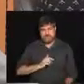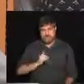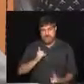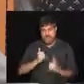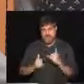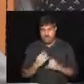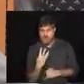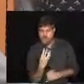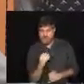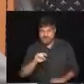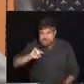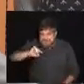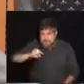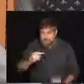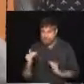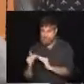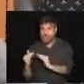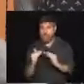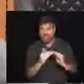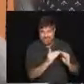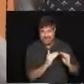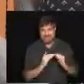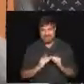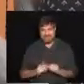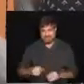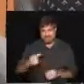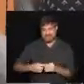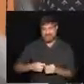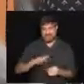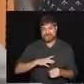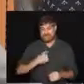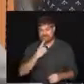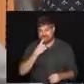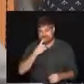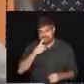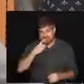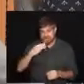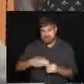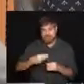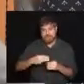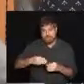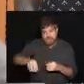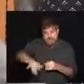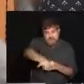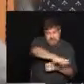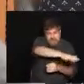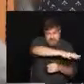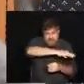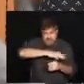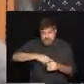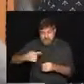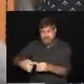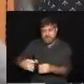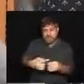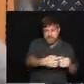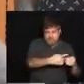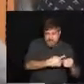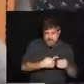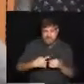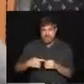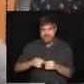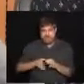aproximadamente 400 mil residências, Campinas e região metropolitana, portanto, de um alcance considerável, e